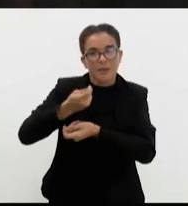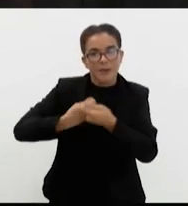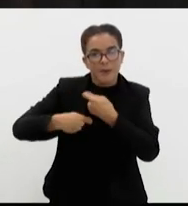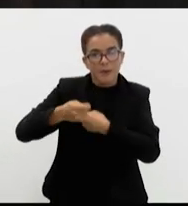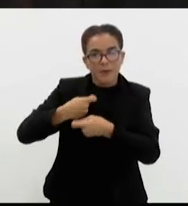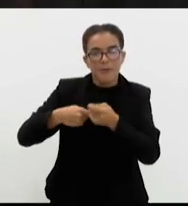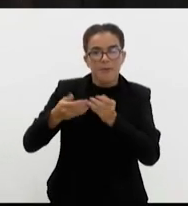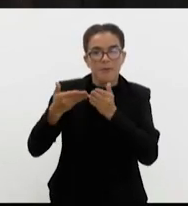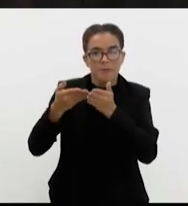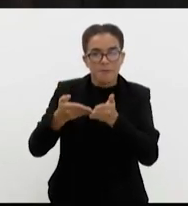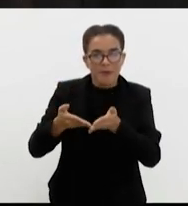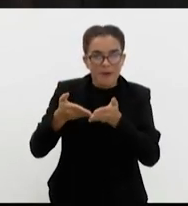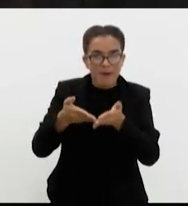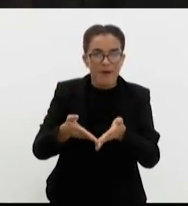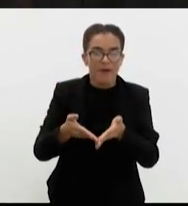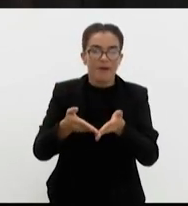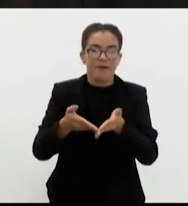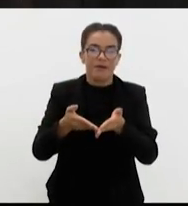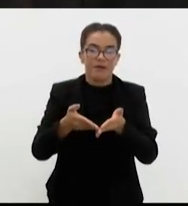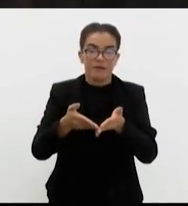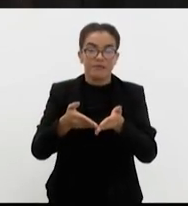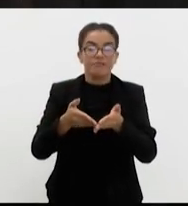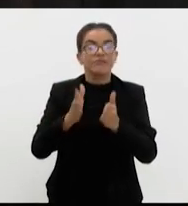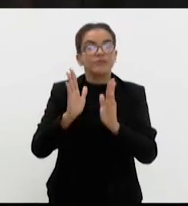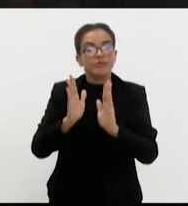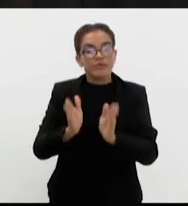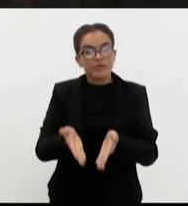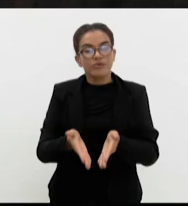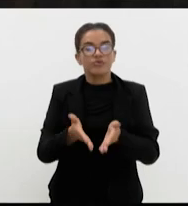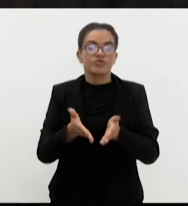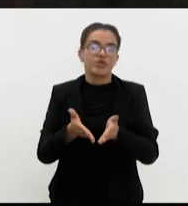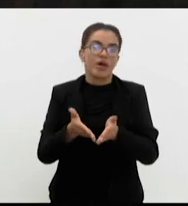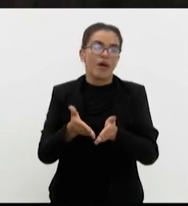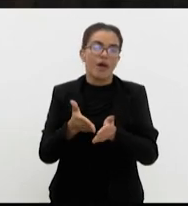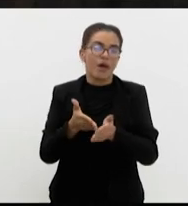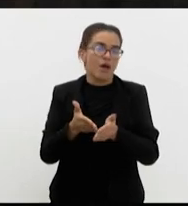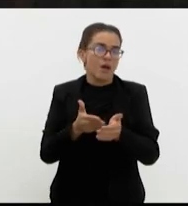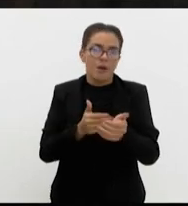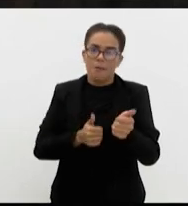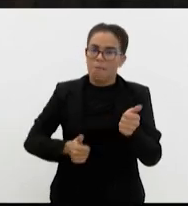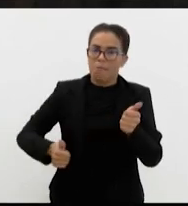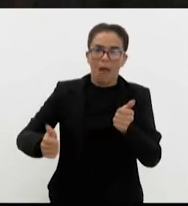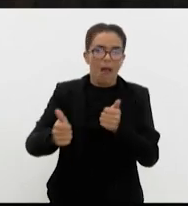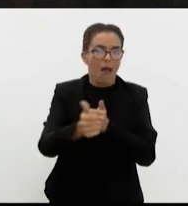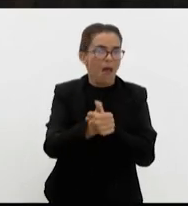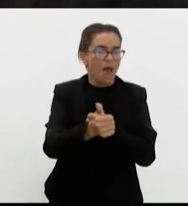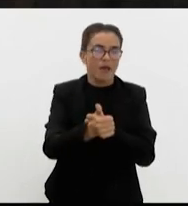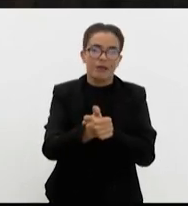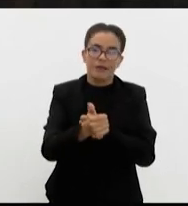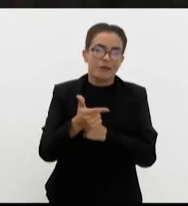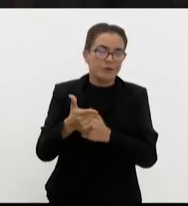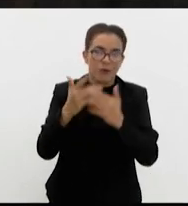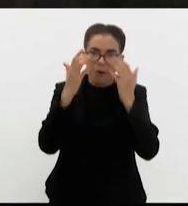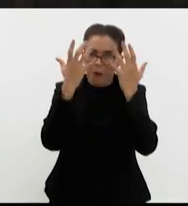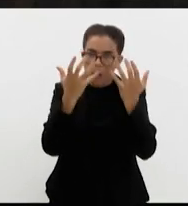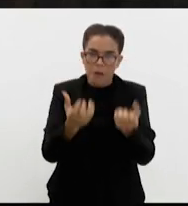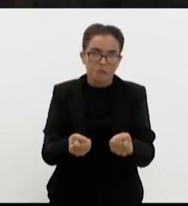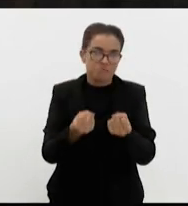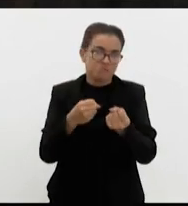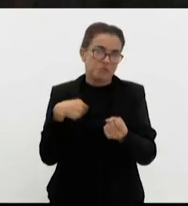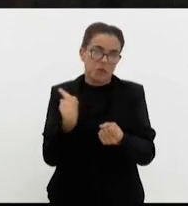etc etc eles passaram por cima da Nosa audiência pública e não nenhuma das nossas